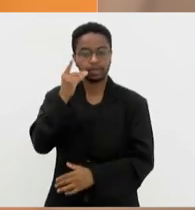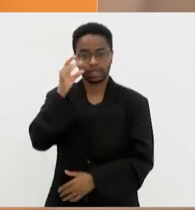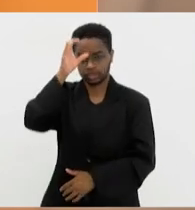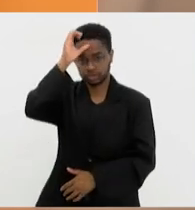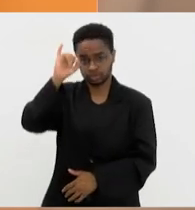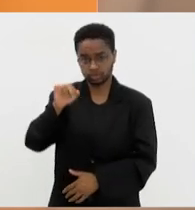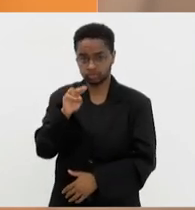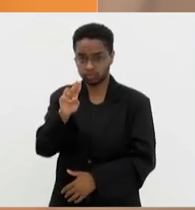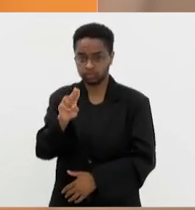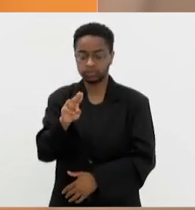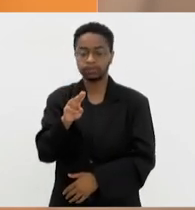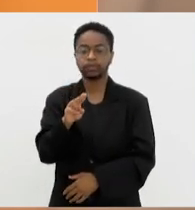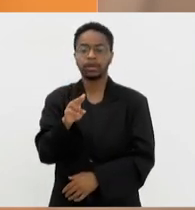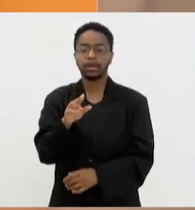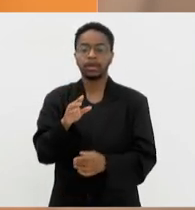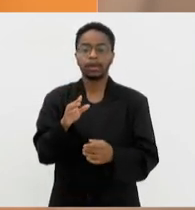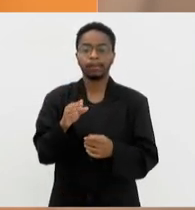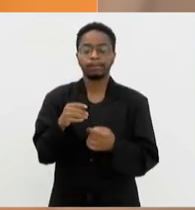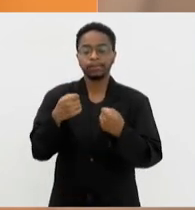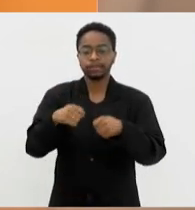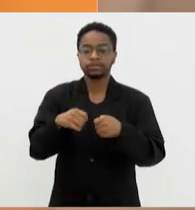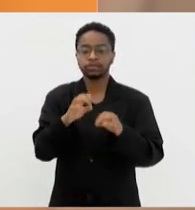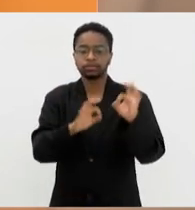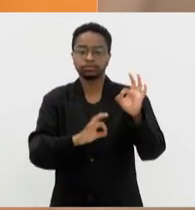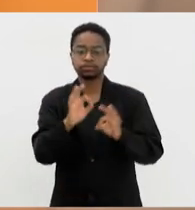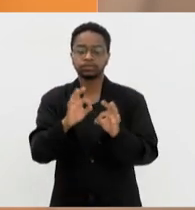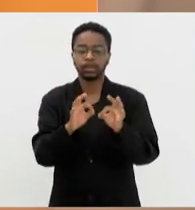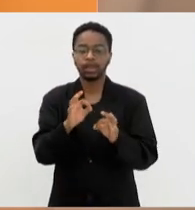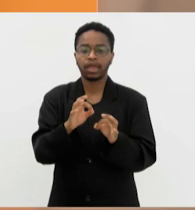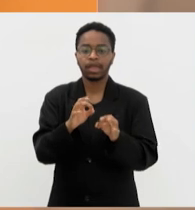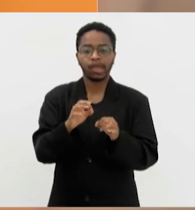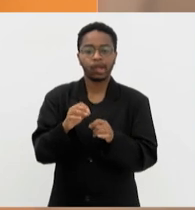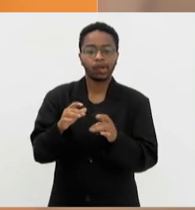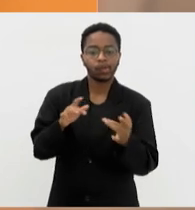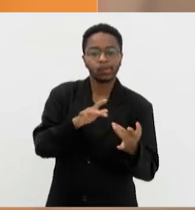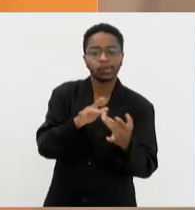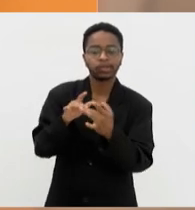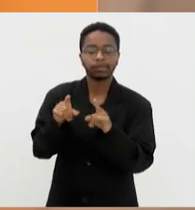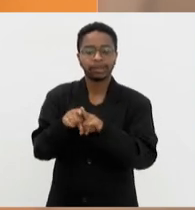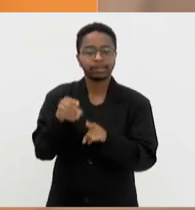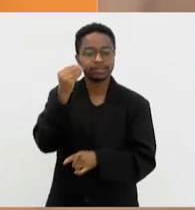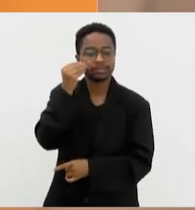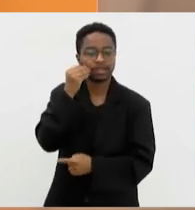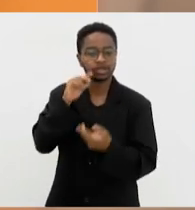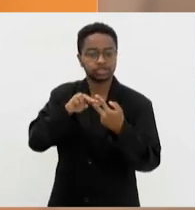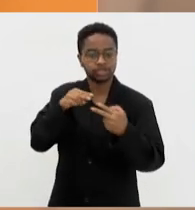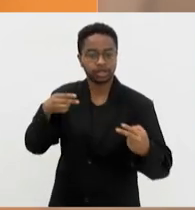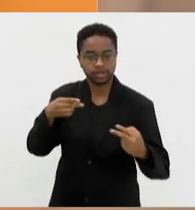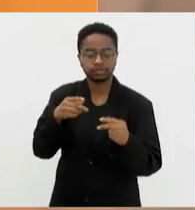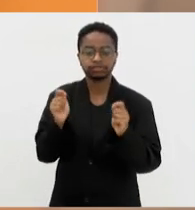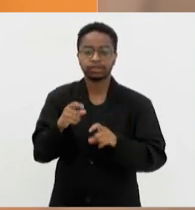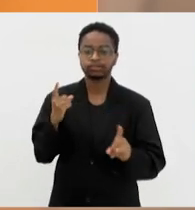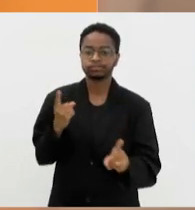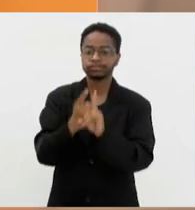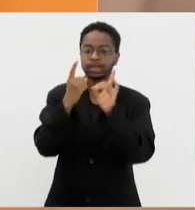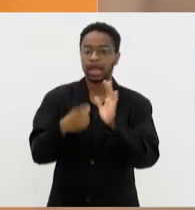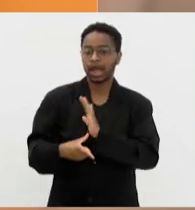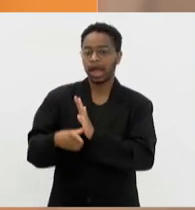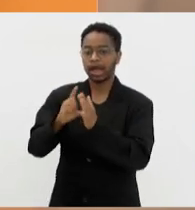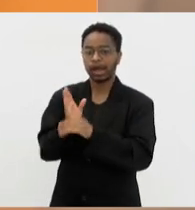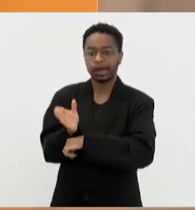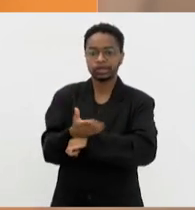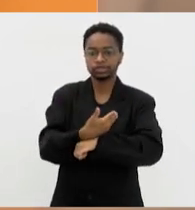Ju, que determina a implantação do rastreamento e teste genético para detecção precoce do câncer